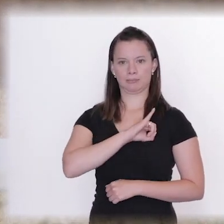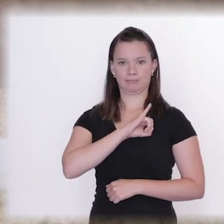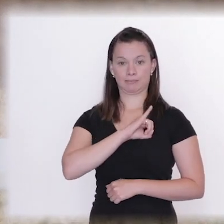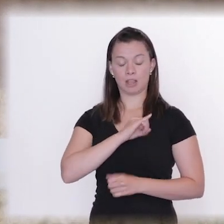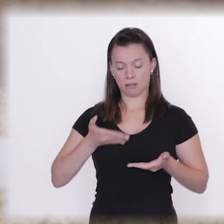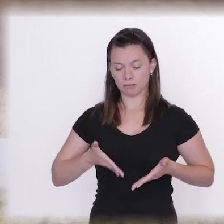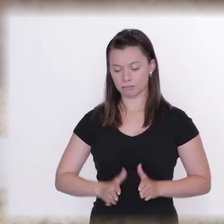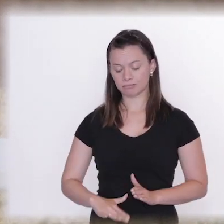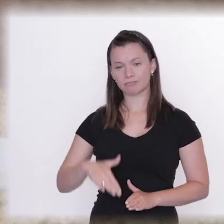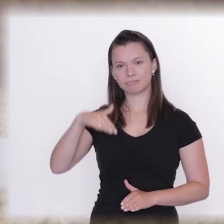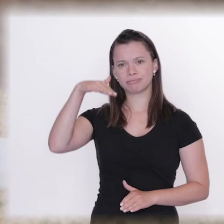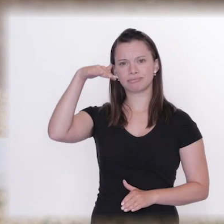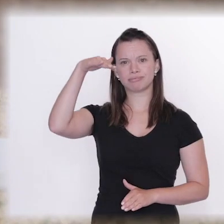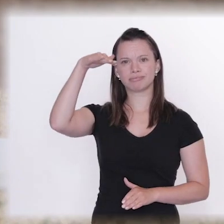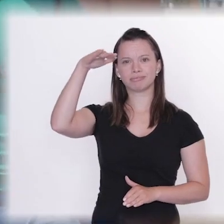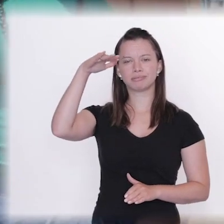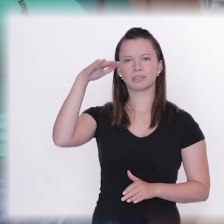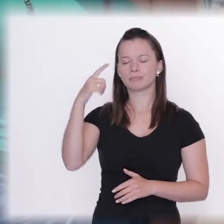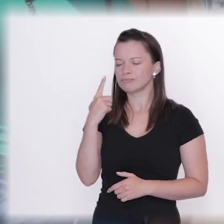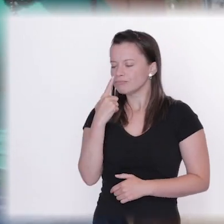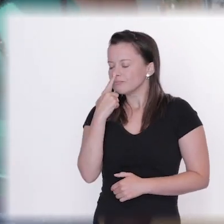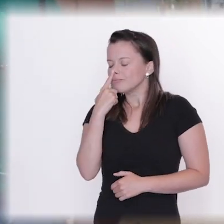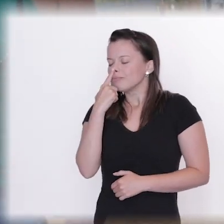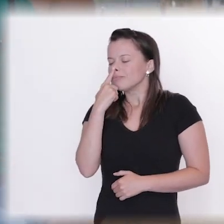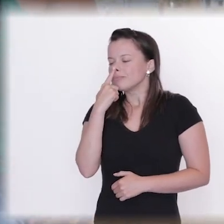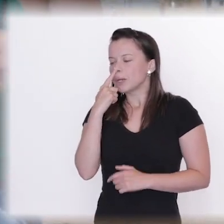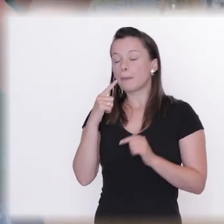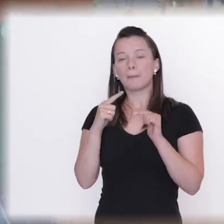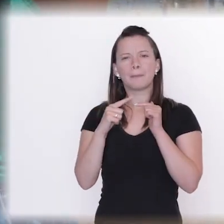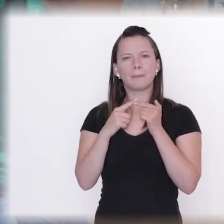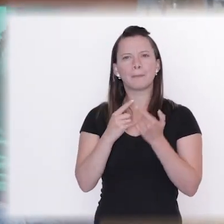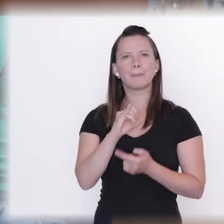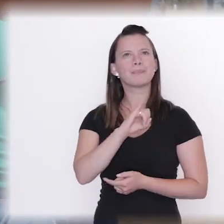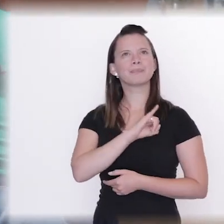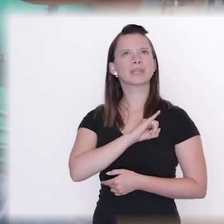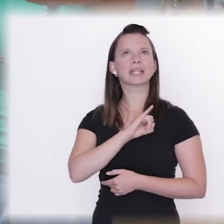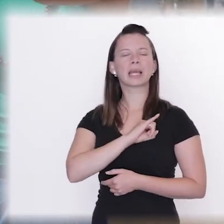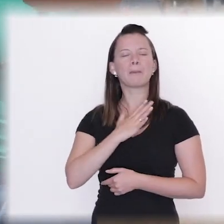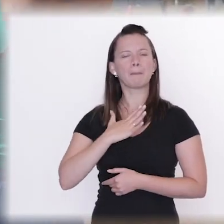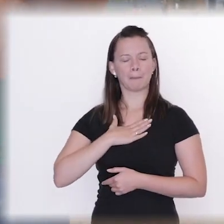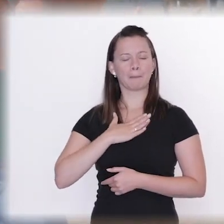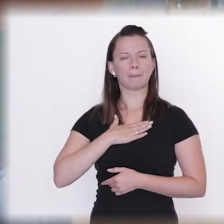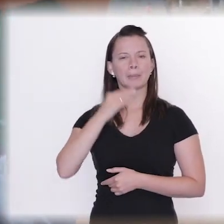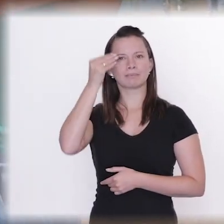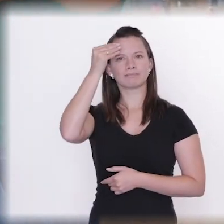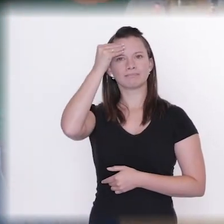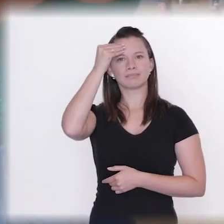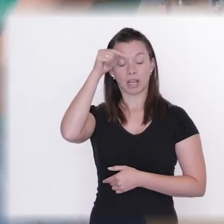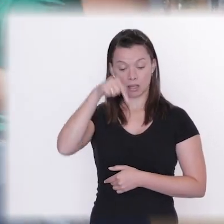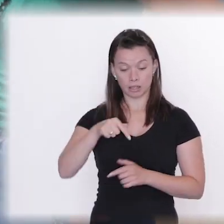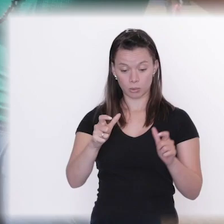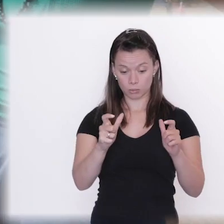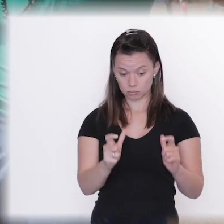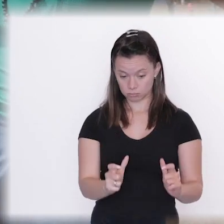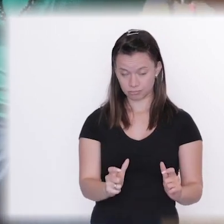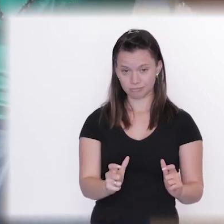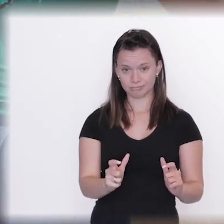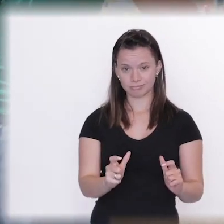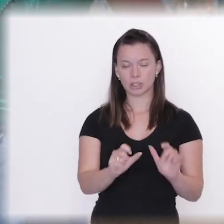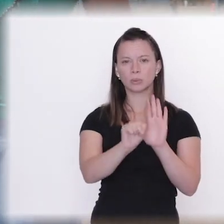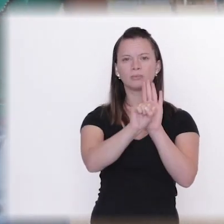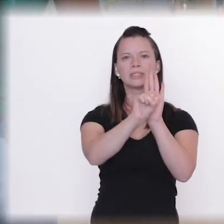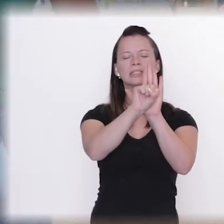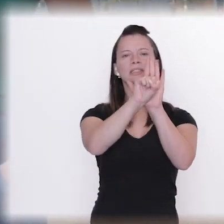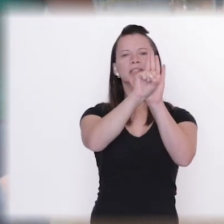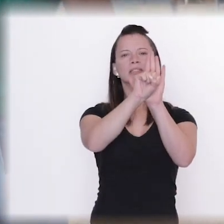uma ligação afetiva, mas Itaquera ela é muito emblemática, e esse lugar aqui que a gente está, ele é muito emblemático